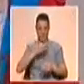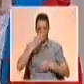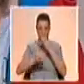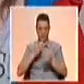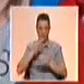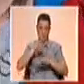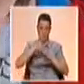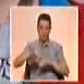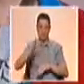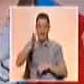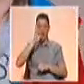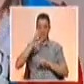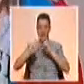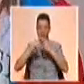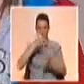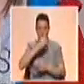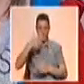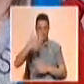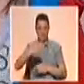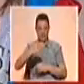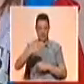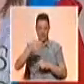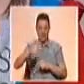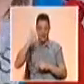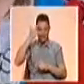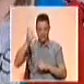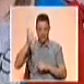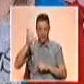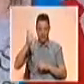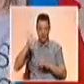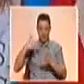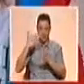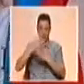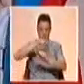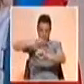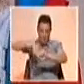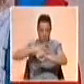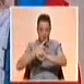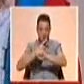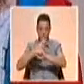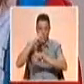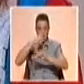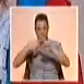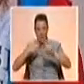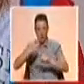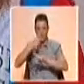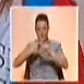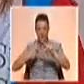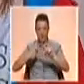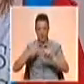da água também. Em 2007, salvo erro, e a ideia é, durante uma hora, das 8:30 às 9:30,